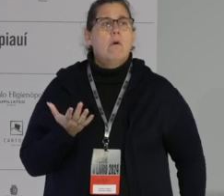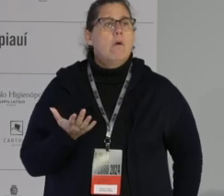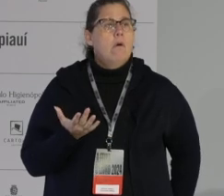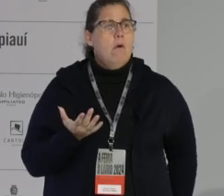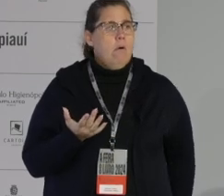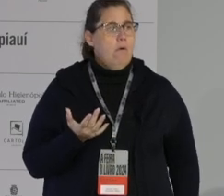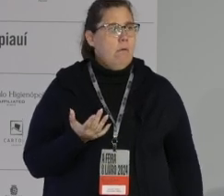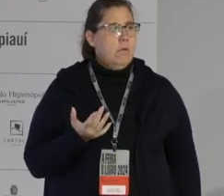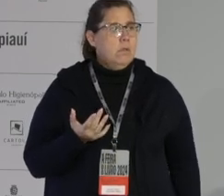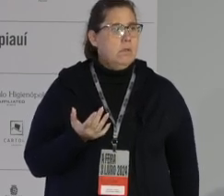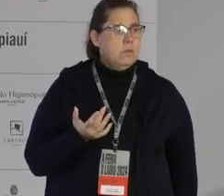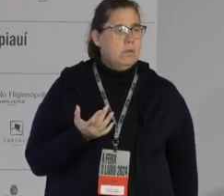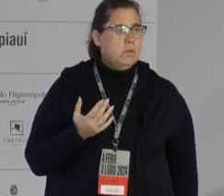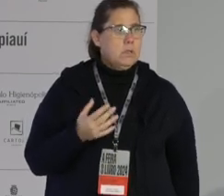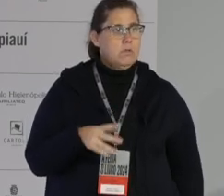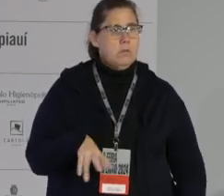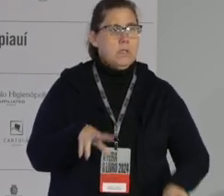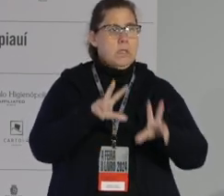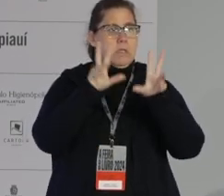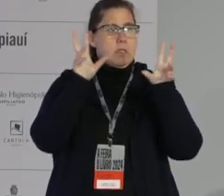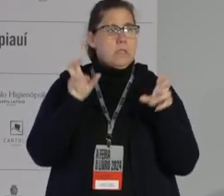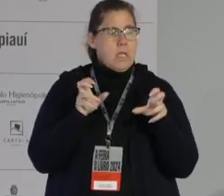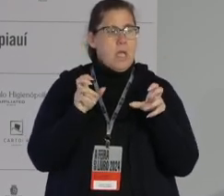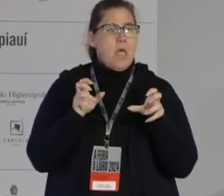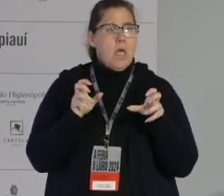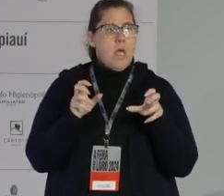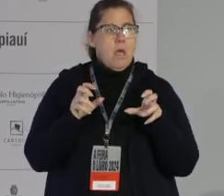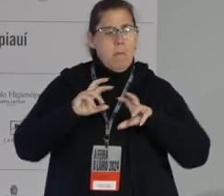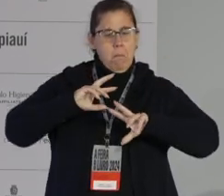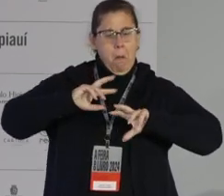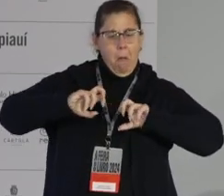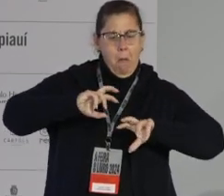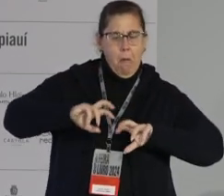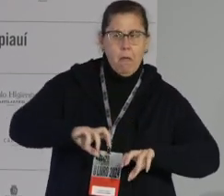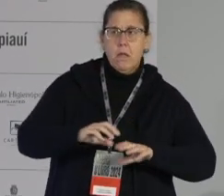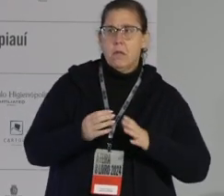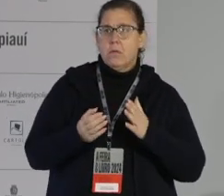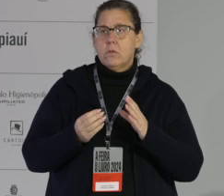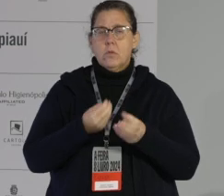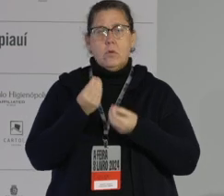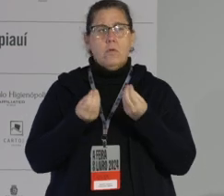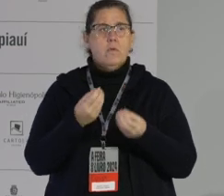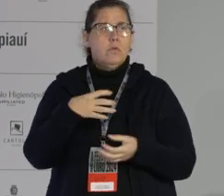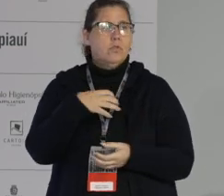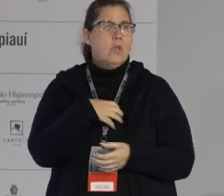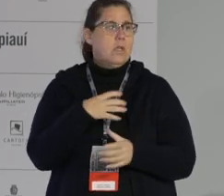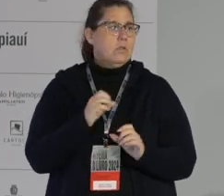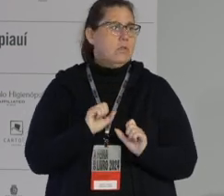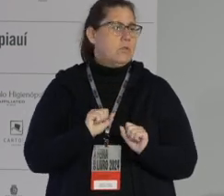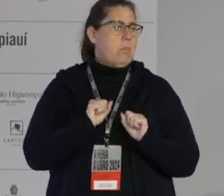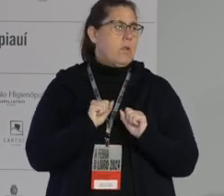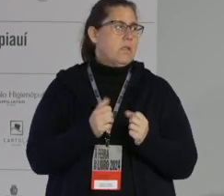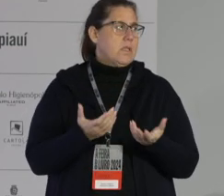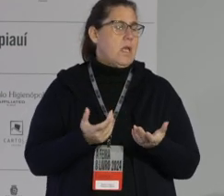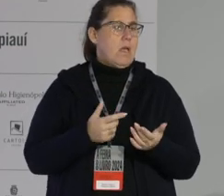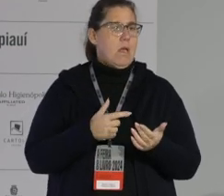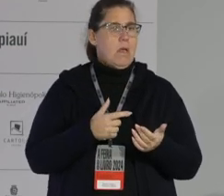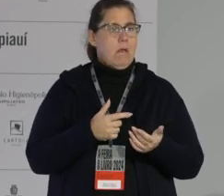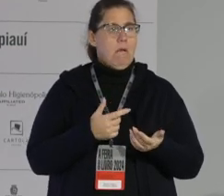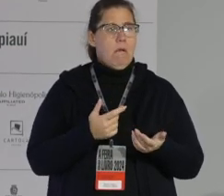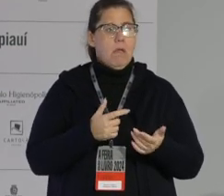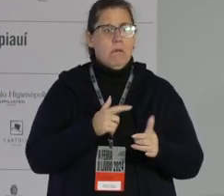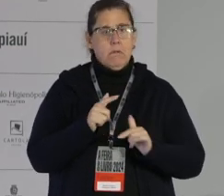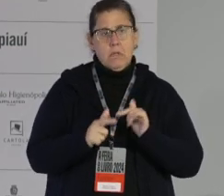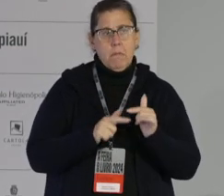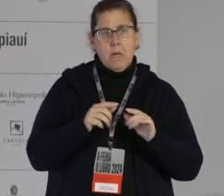foi, enfim, esses temas se infiltrando indesejados, o quanto que foi também uma maneira de poder trabalhar